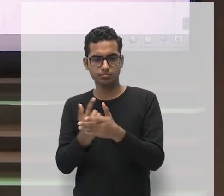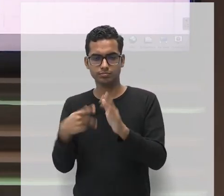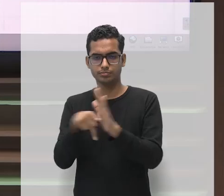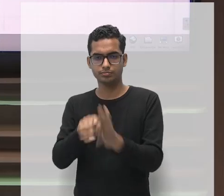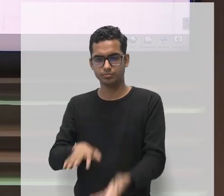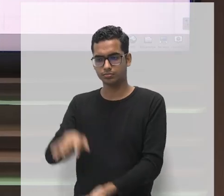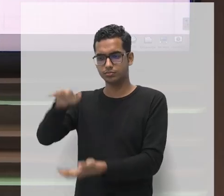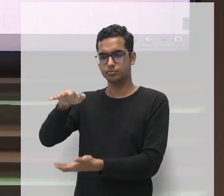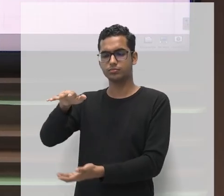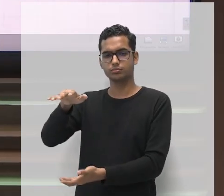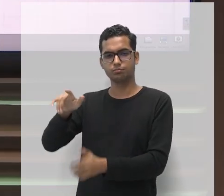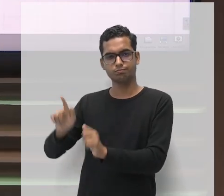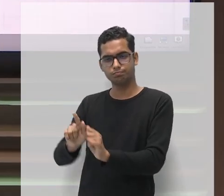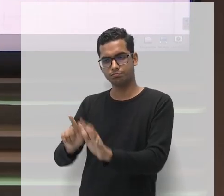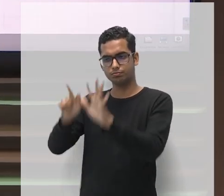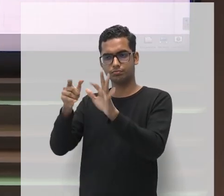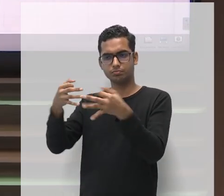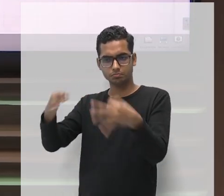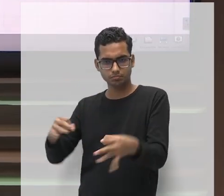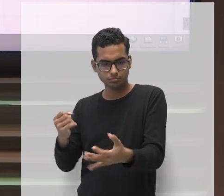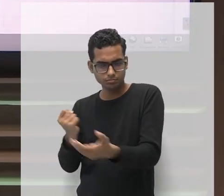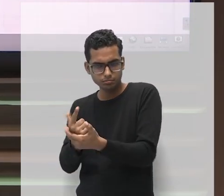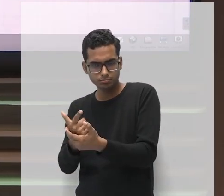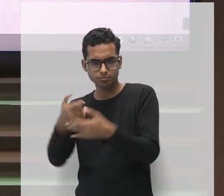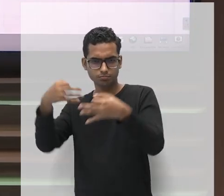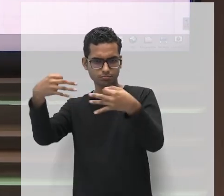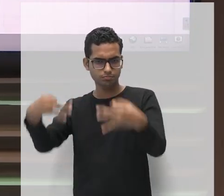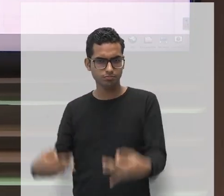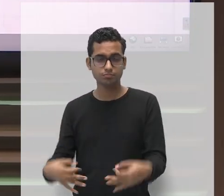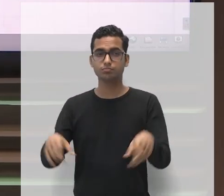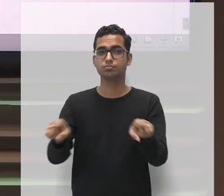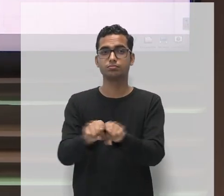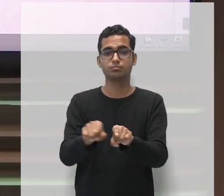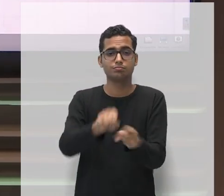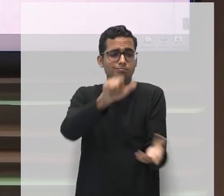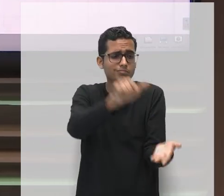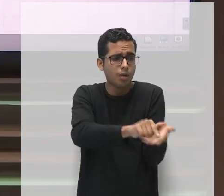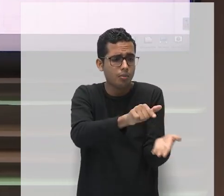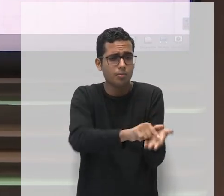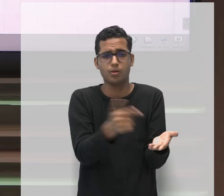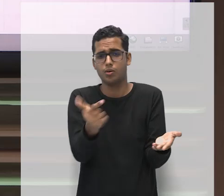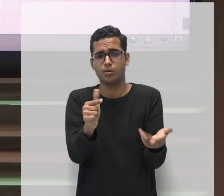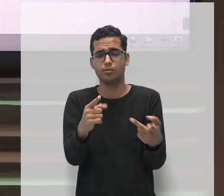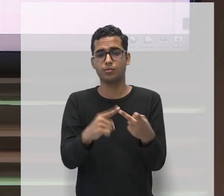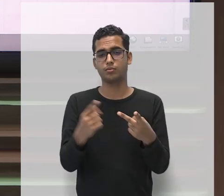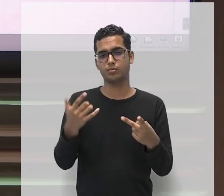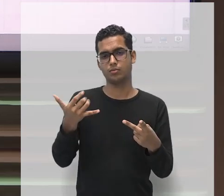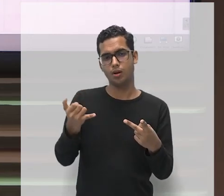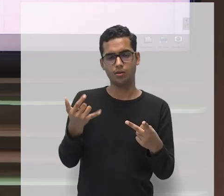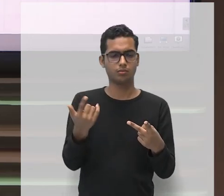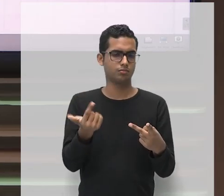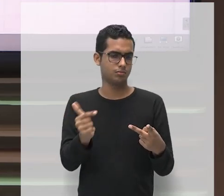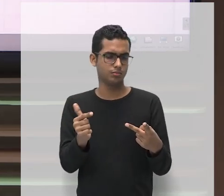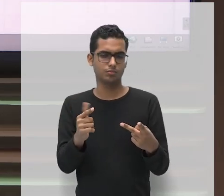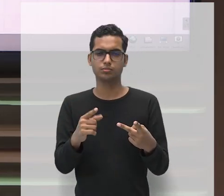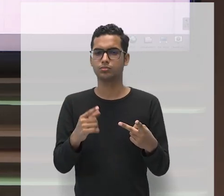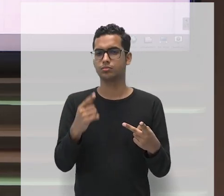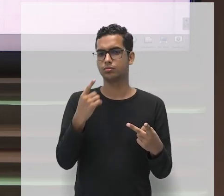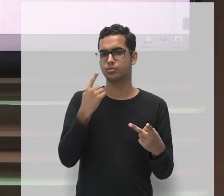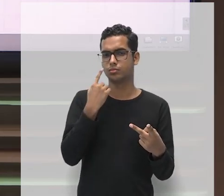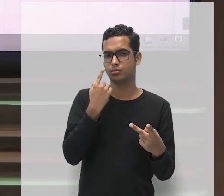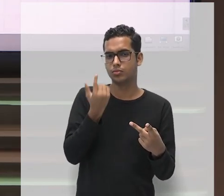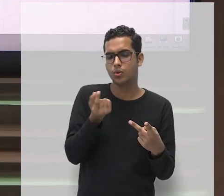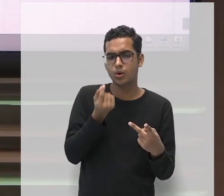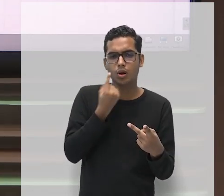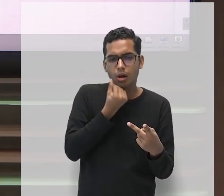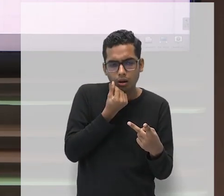de forma correta, justa, né? Aí disse, não, eu estou sem papel, estou sem caneta aqui, eu não tenho como fazer o cálculo. Não tem problema. Vamos ver